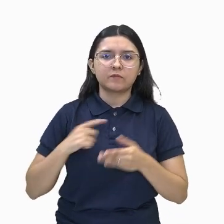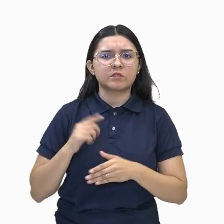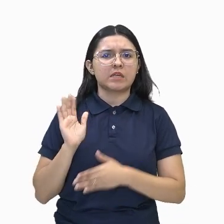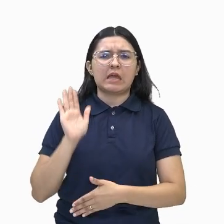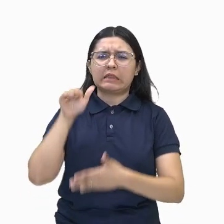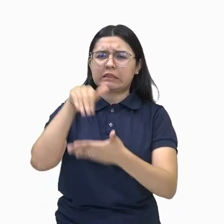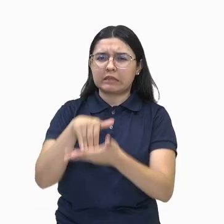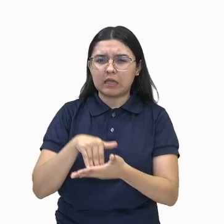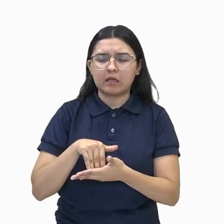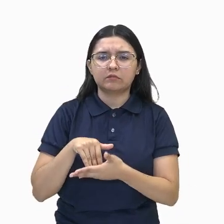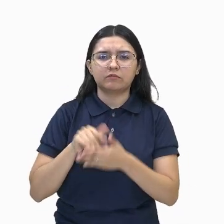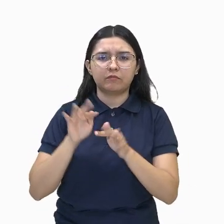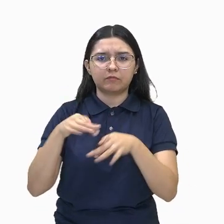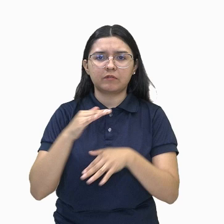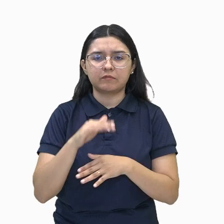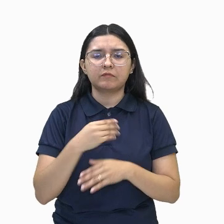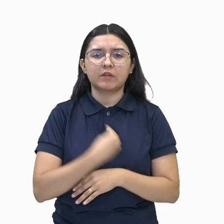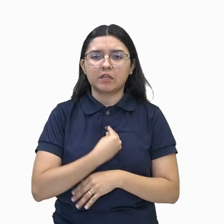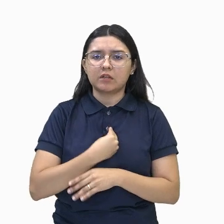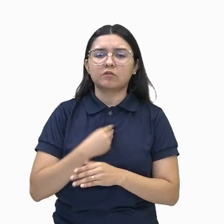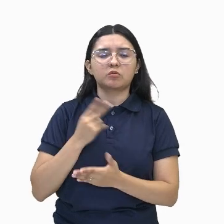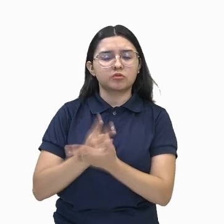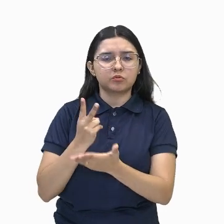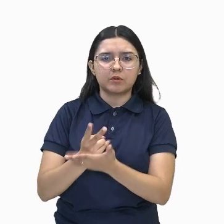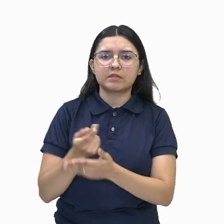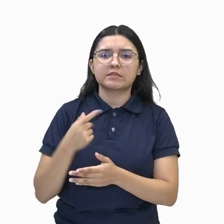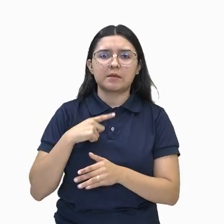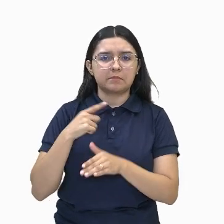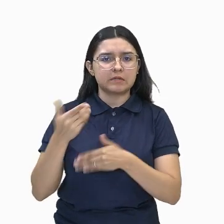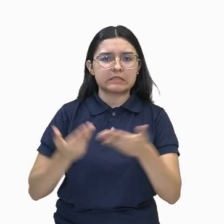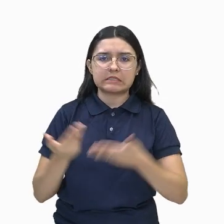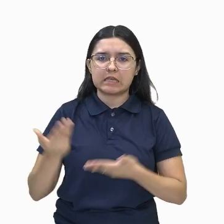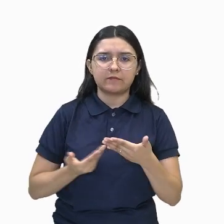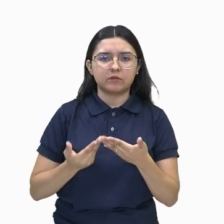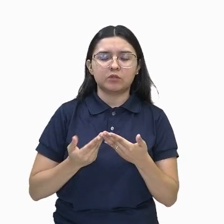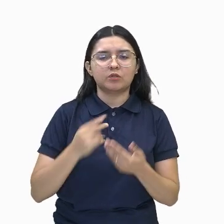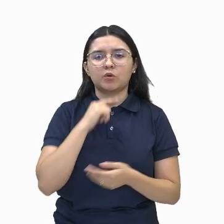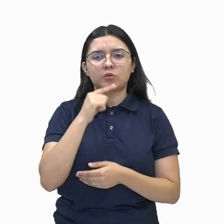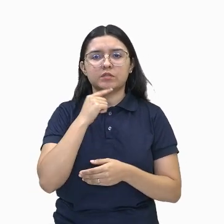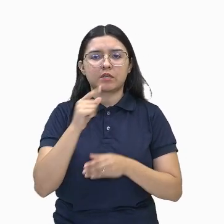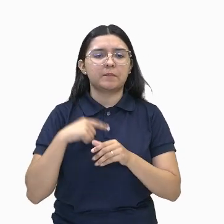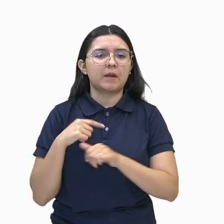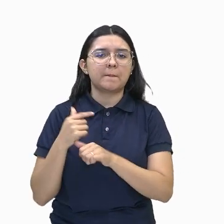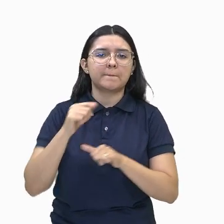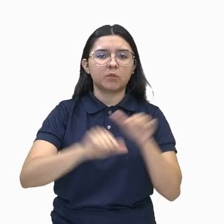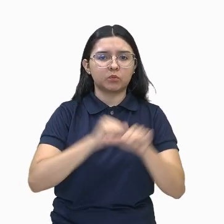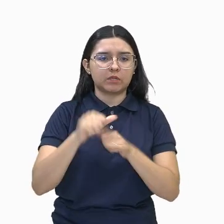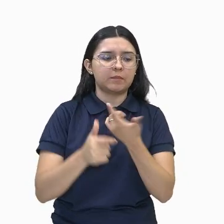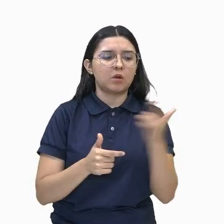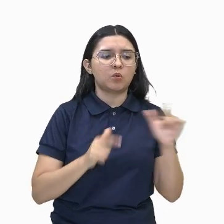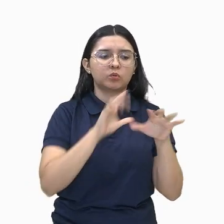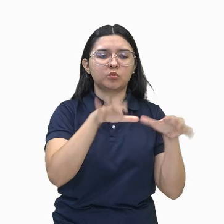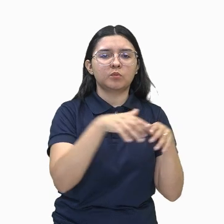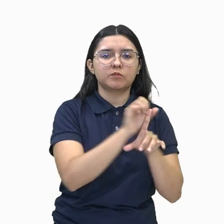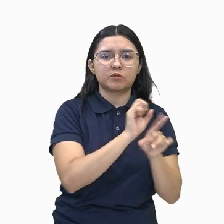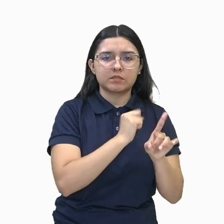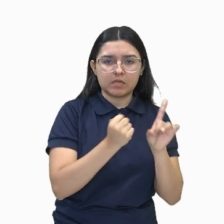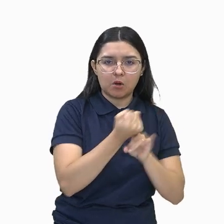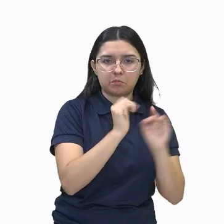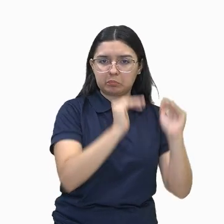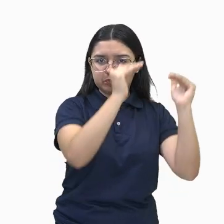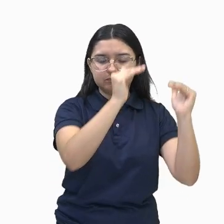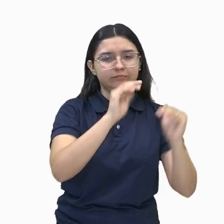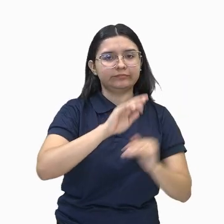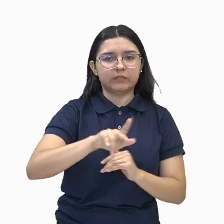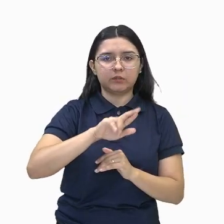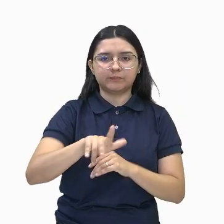final da sua vida. Você não conseguiria ascender para uma camada social maior. Entenderam, gente?